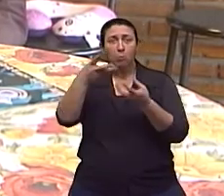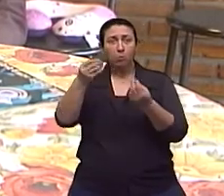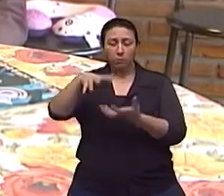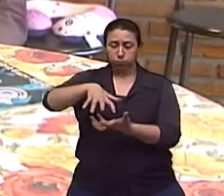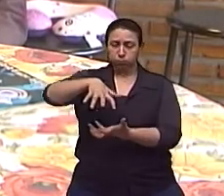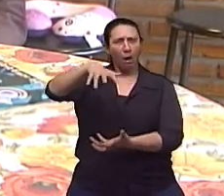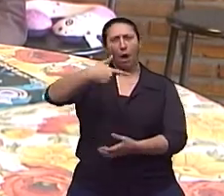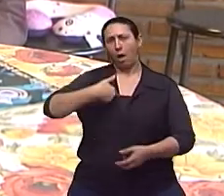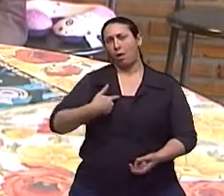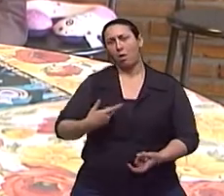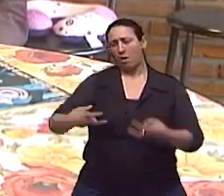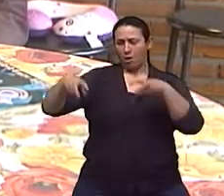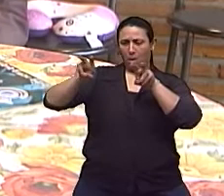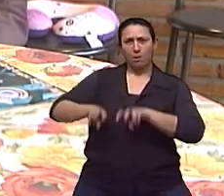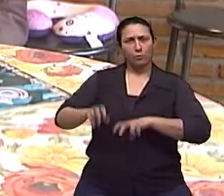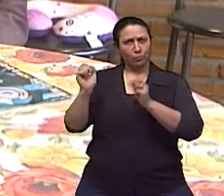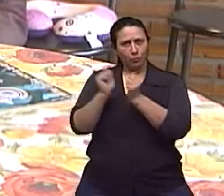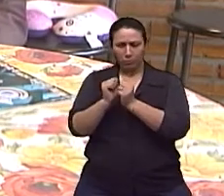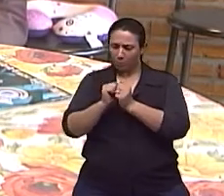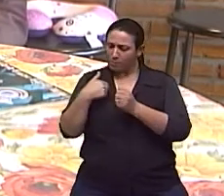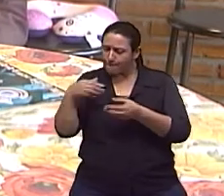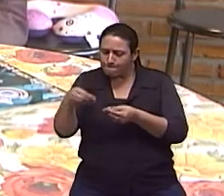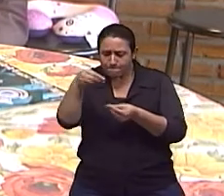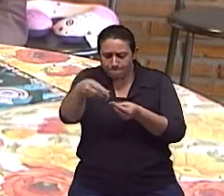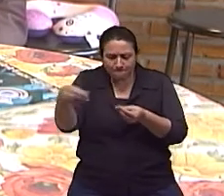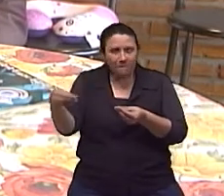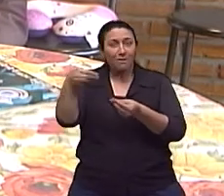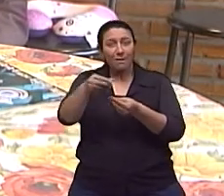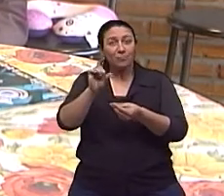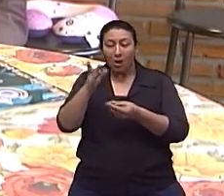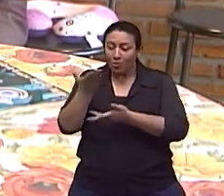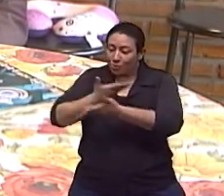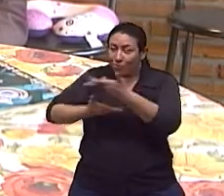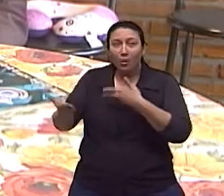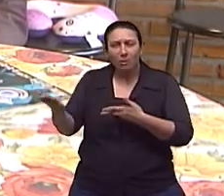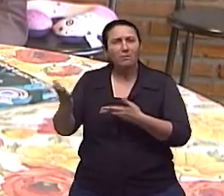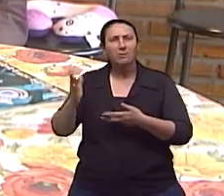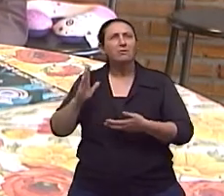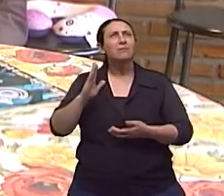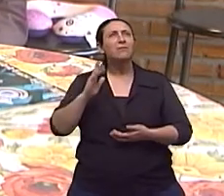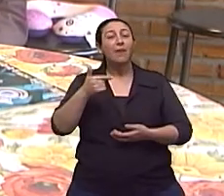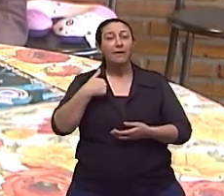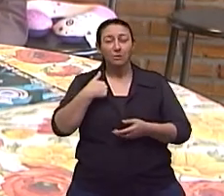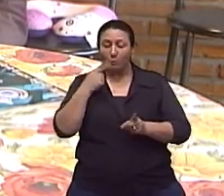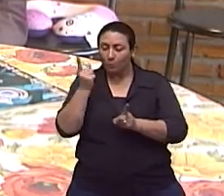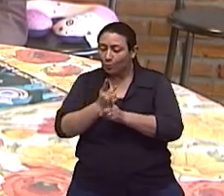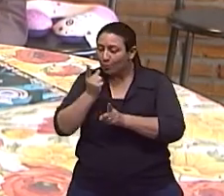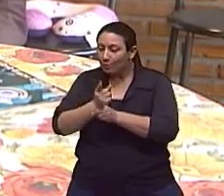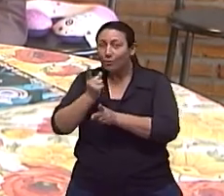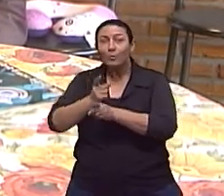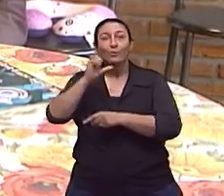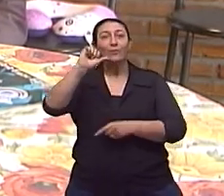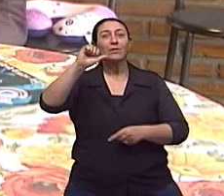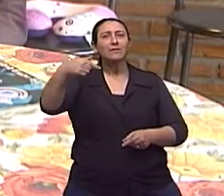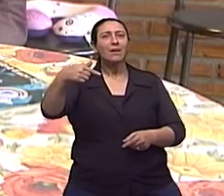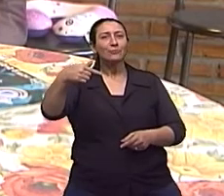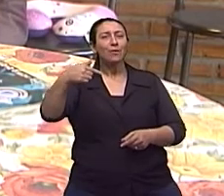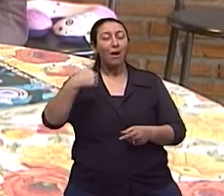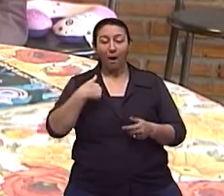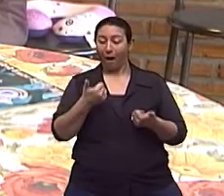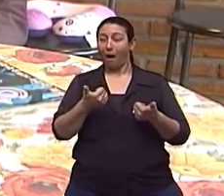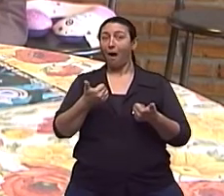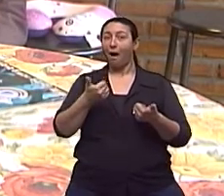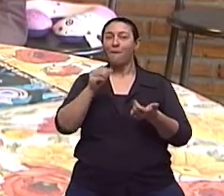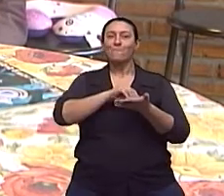aí eu não sei treino lado dele só só agindo a troca 97 ficou faltando 3